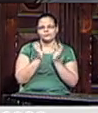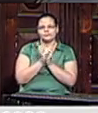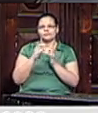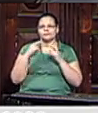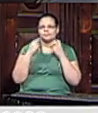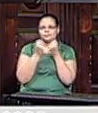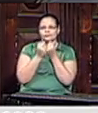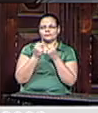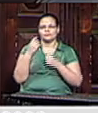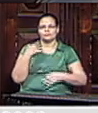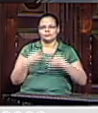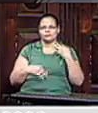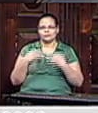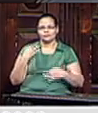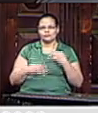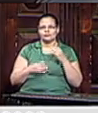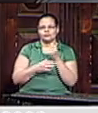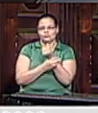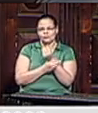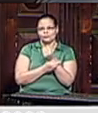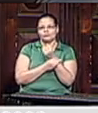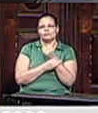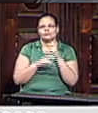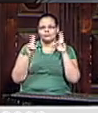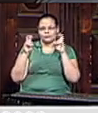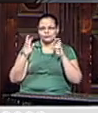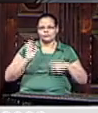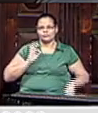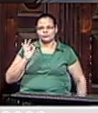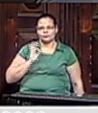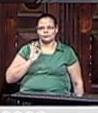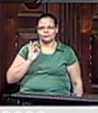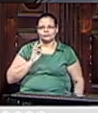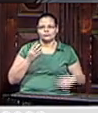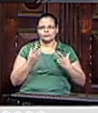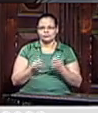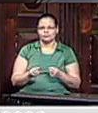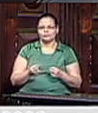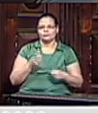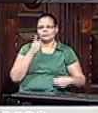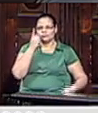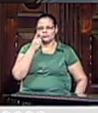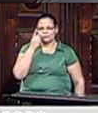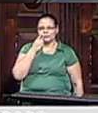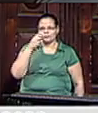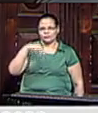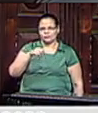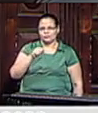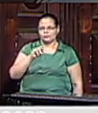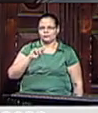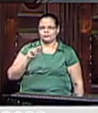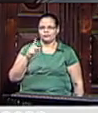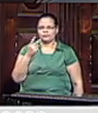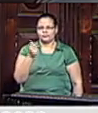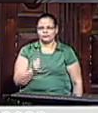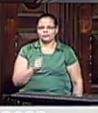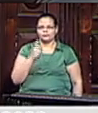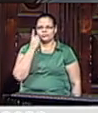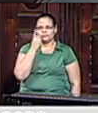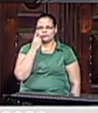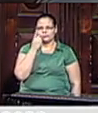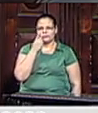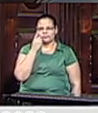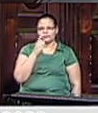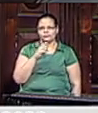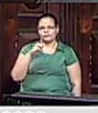e pela constitucionalidade, Segurança Pública e Assuntos de Polícia favorável, com voto contrário da deputada Marta Rocha. Relatores, deputado Carlos Mink e Paulo Ramos.